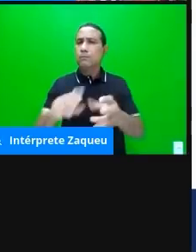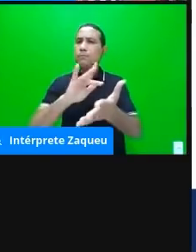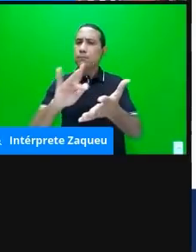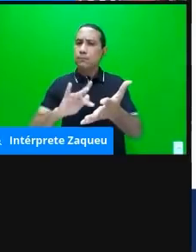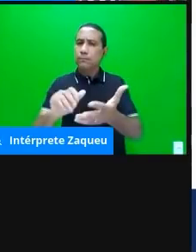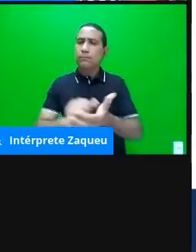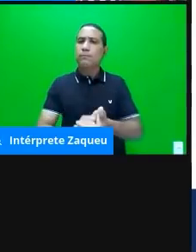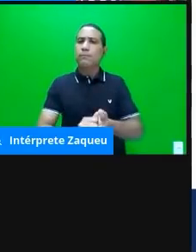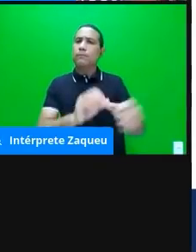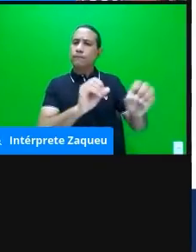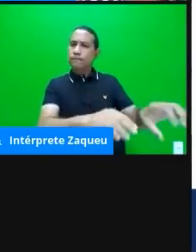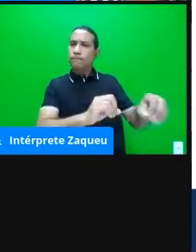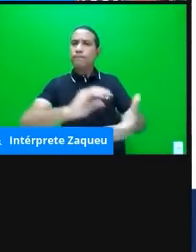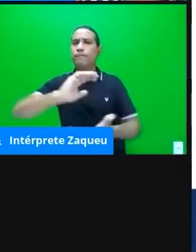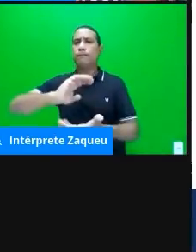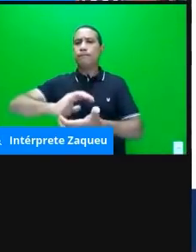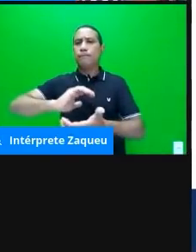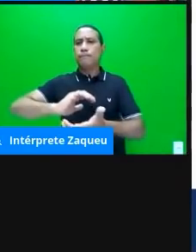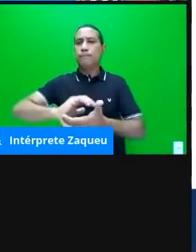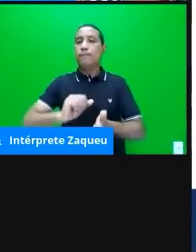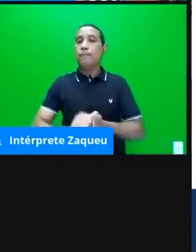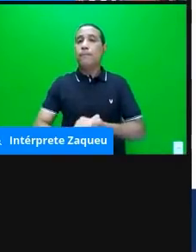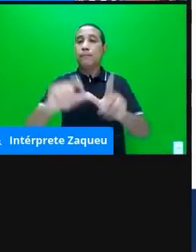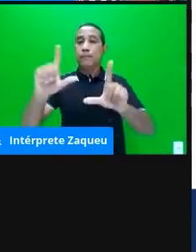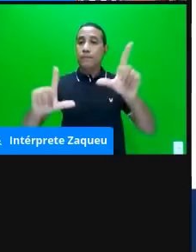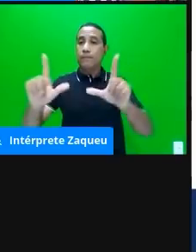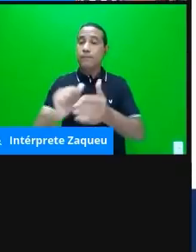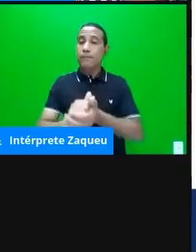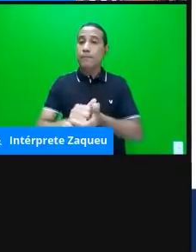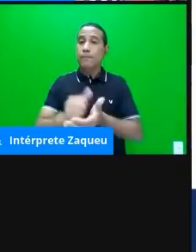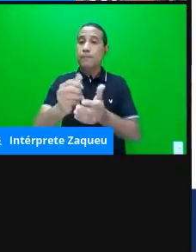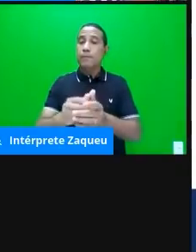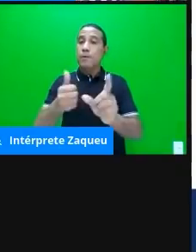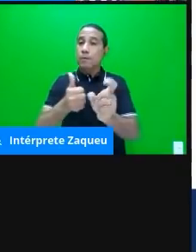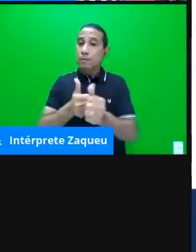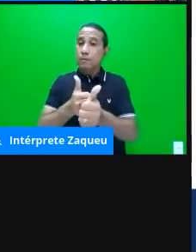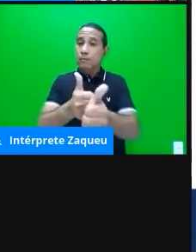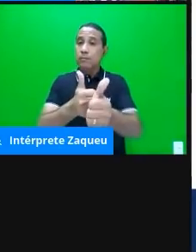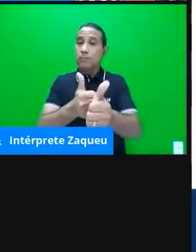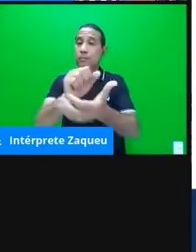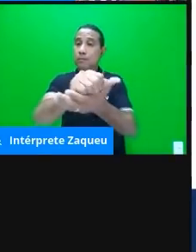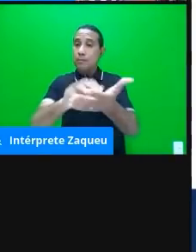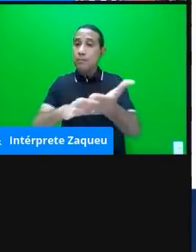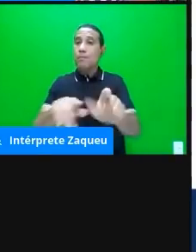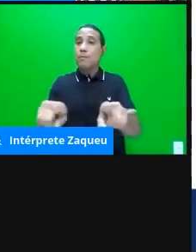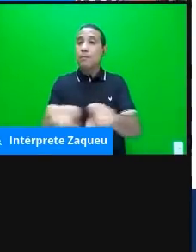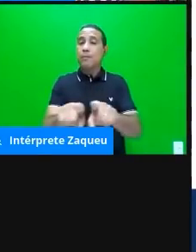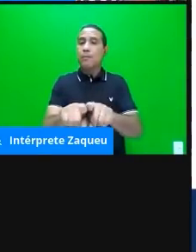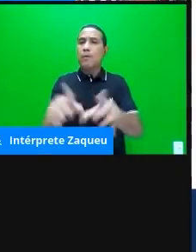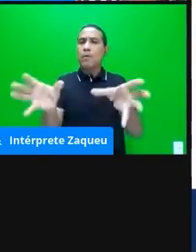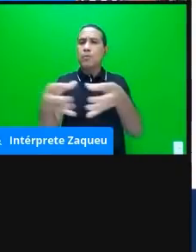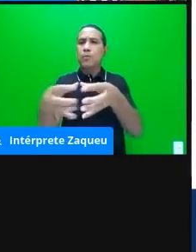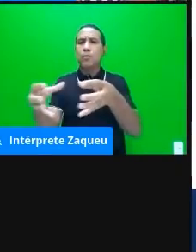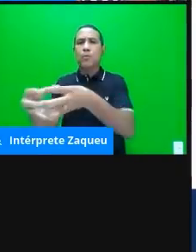da TV REME, o acompanhamento das atividades por grupos de comunicação